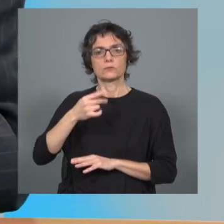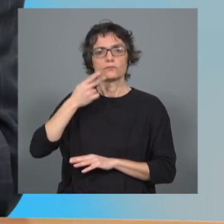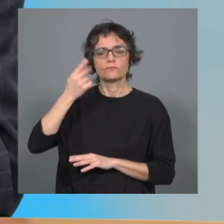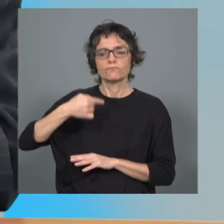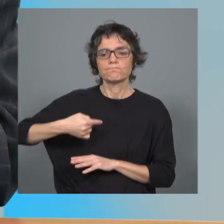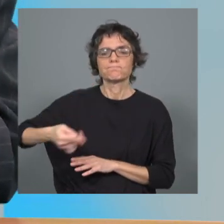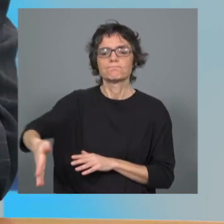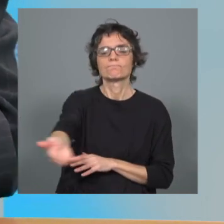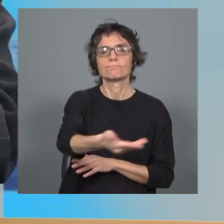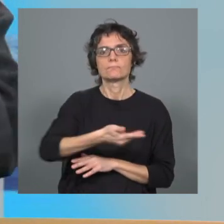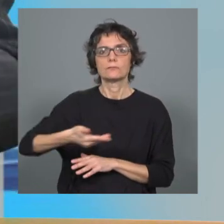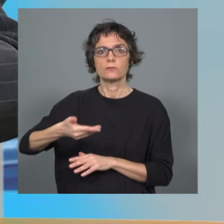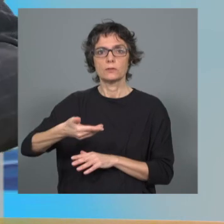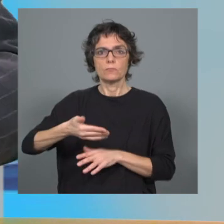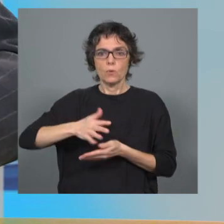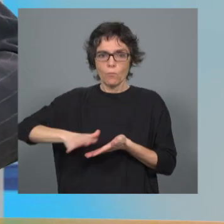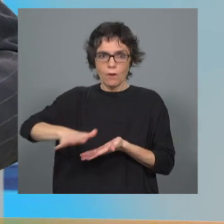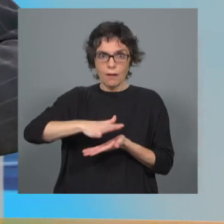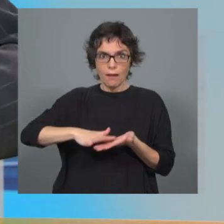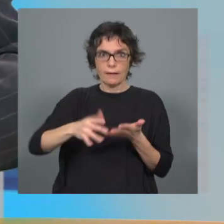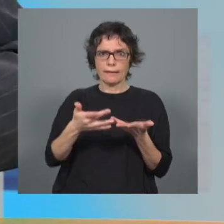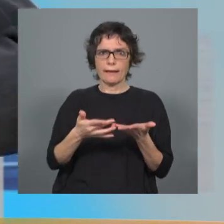tempo, a vivência de uma realidade fundamentada.